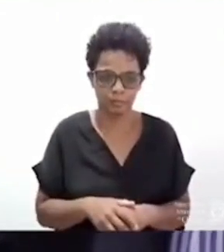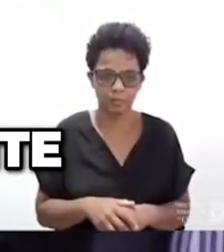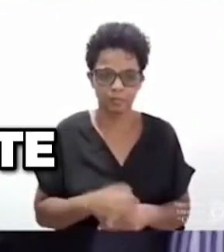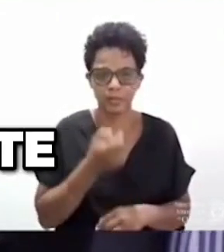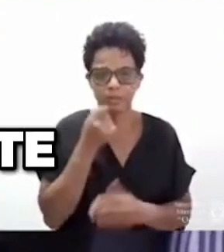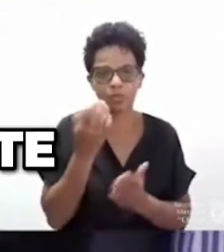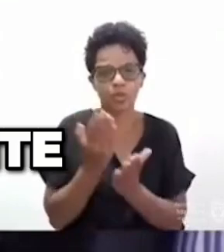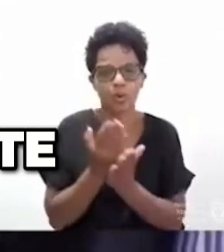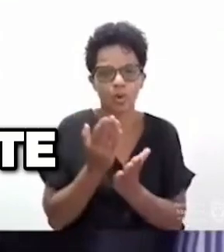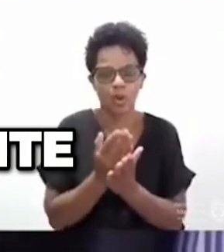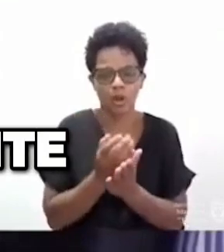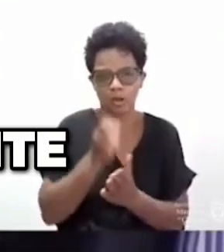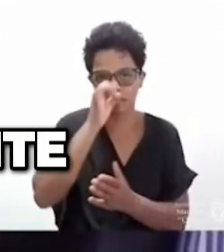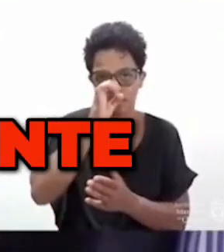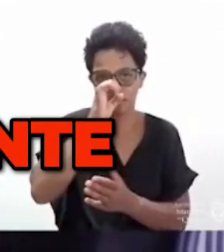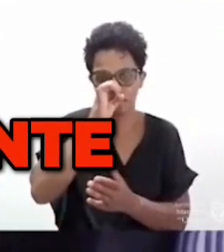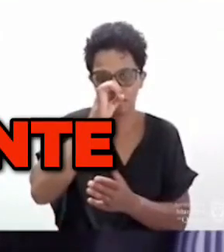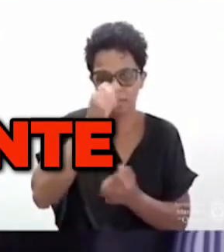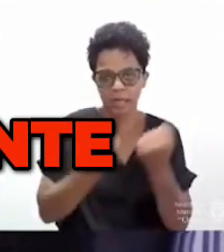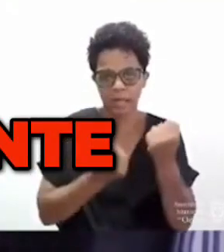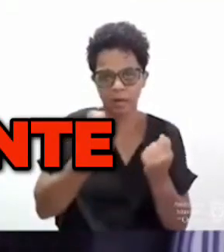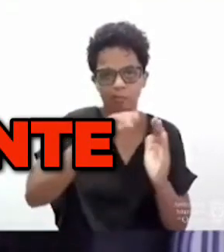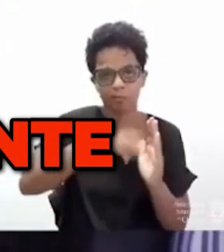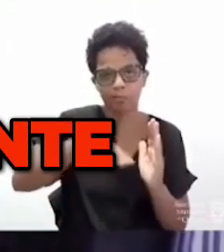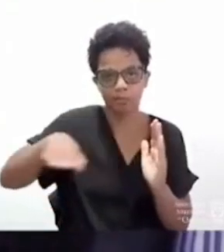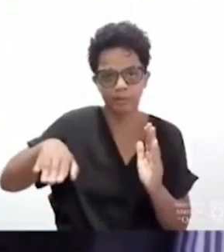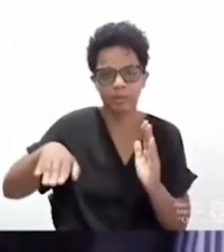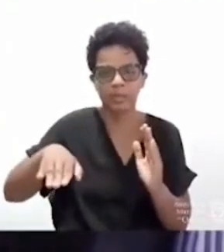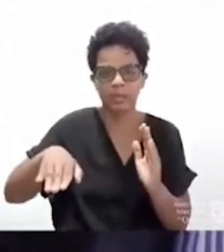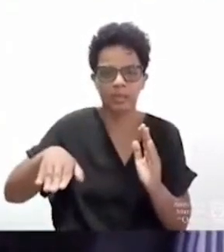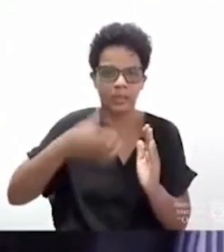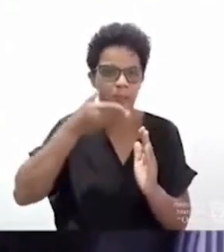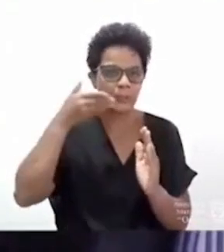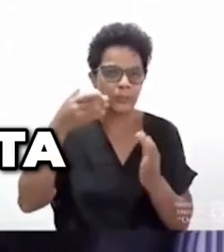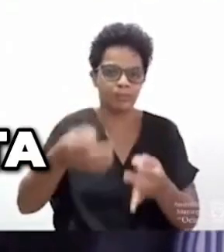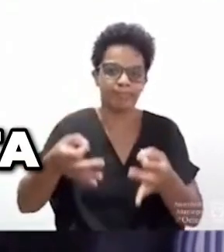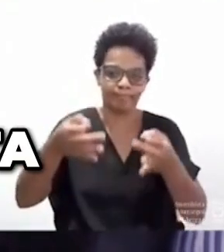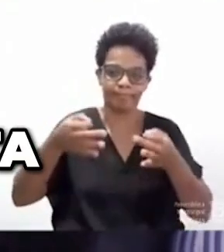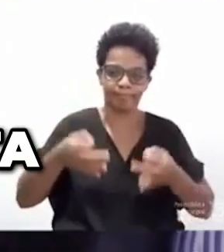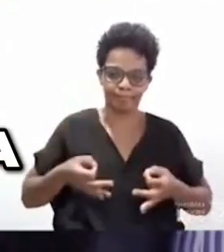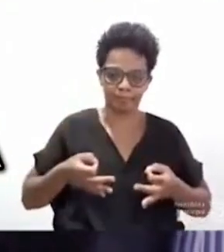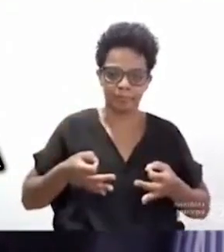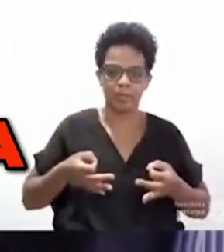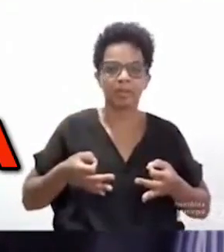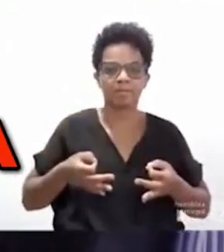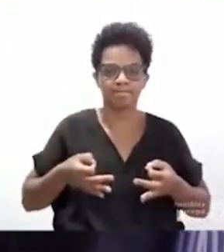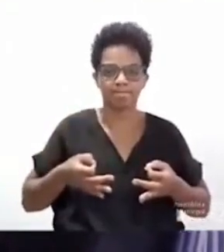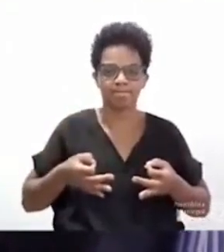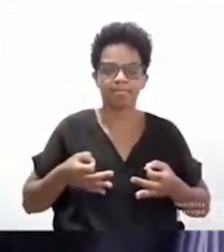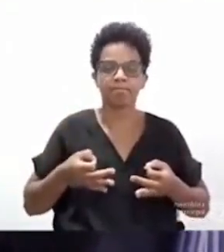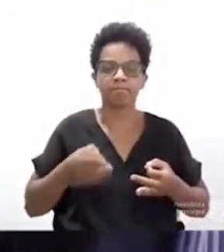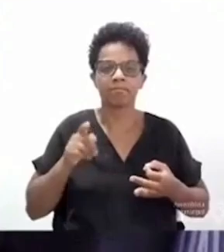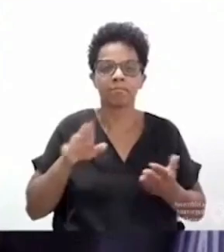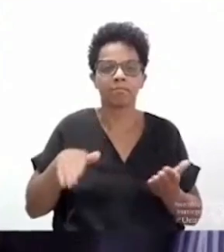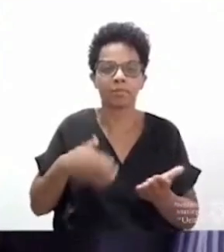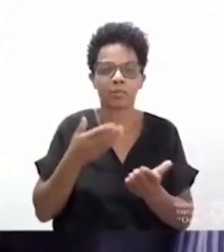da Parques Tejo aqui vieram antecipadamente em relação à apresentação desta proposta